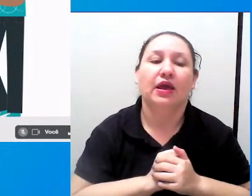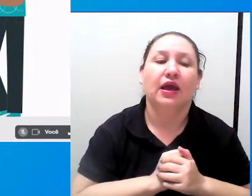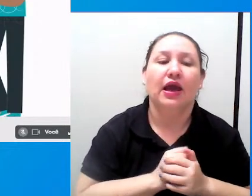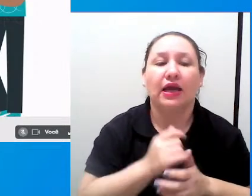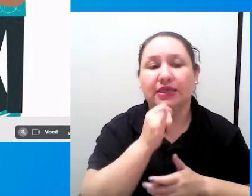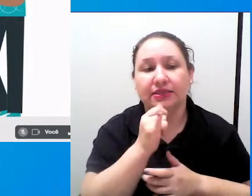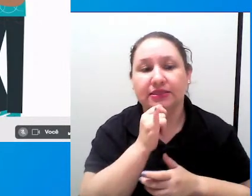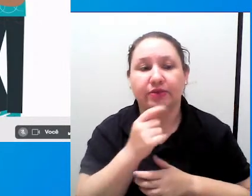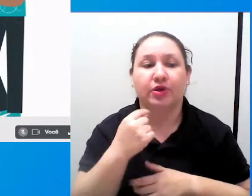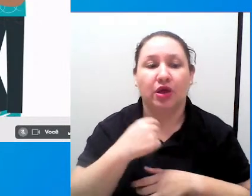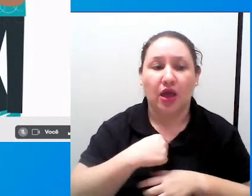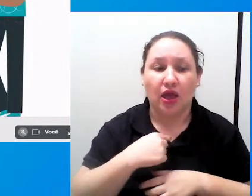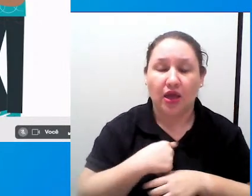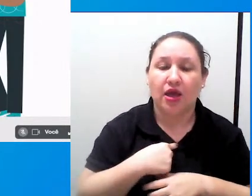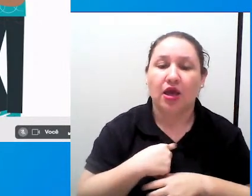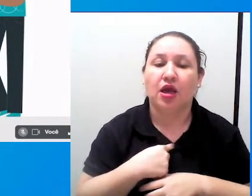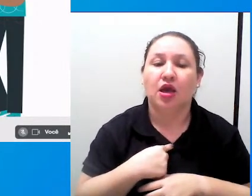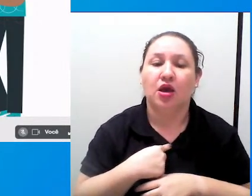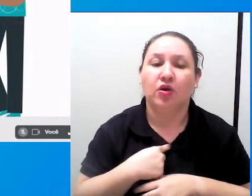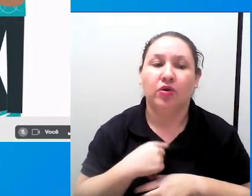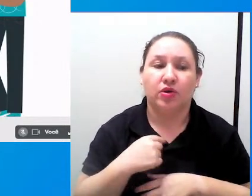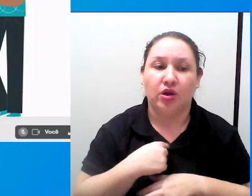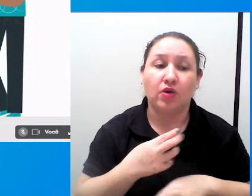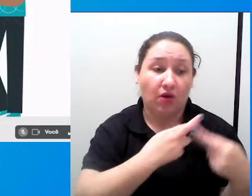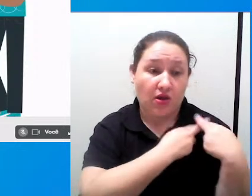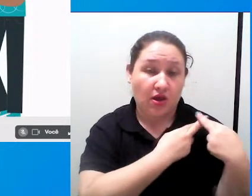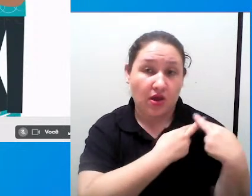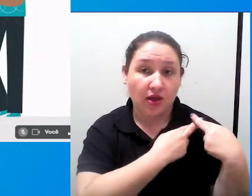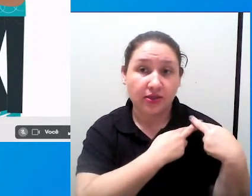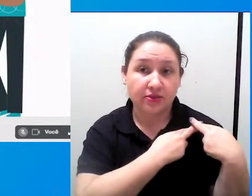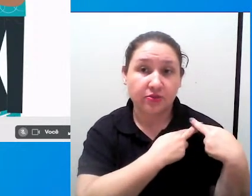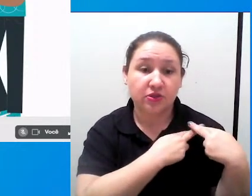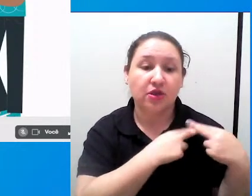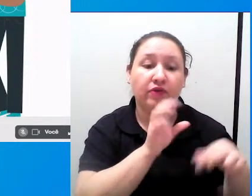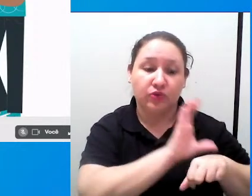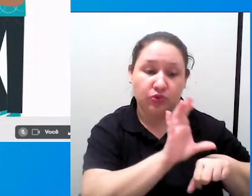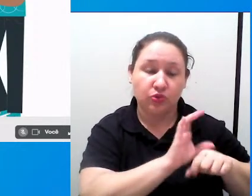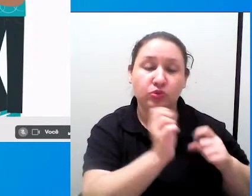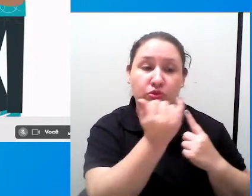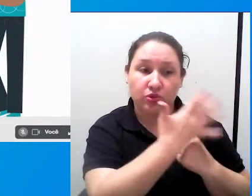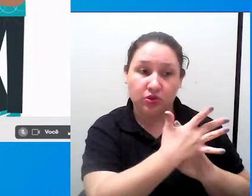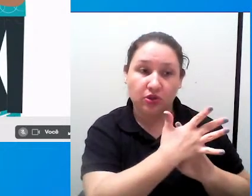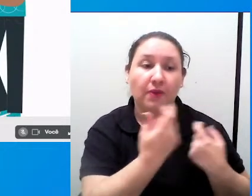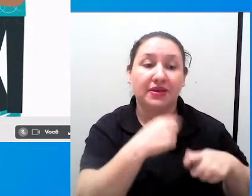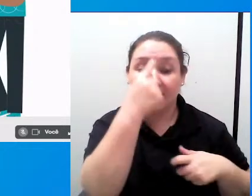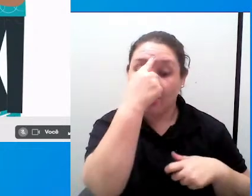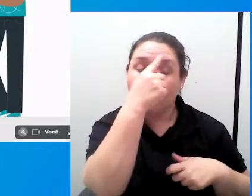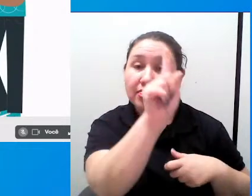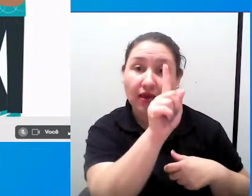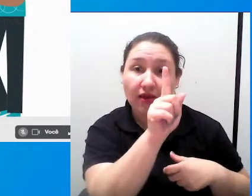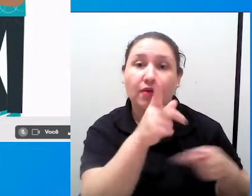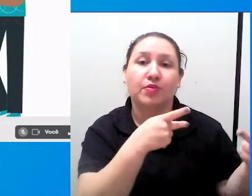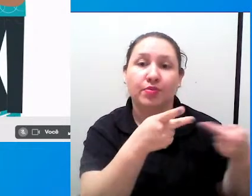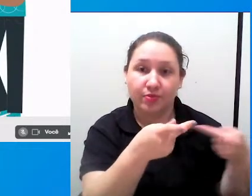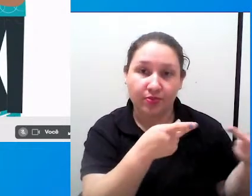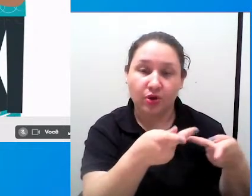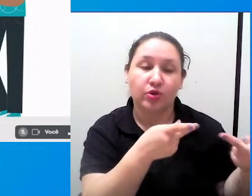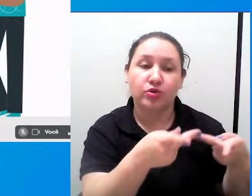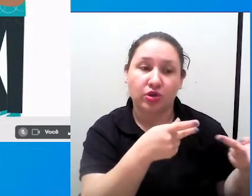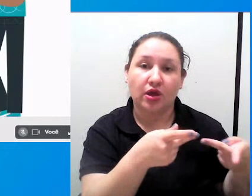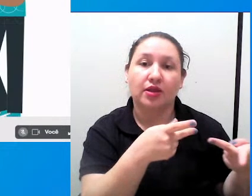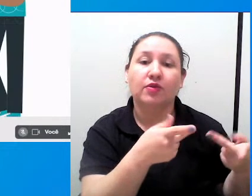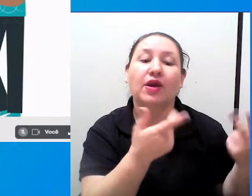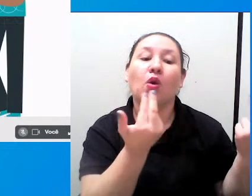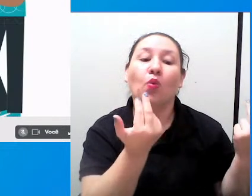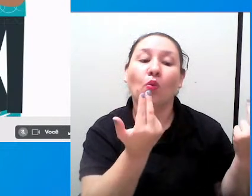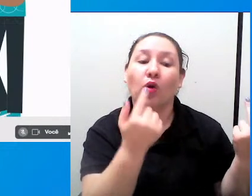supor, eu assumo essa atividade de extensão 1, eu tenho que propor um projeto de extensão que vai de encontro à carga